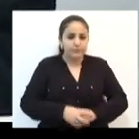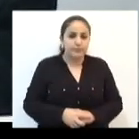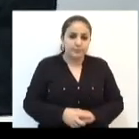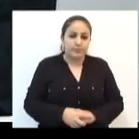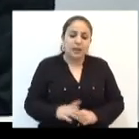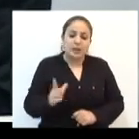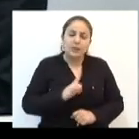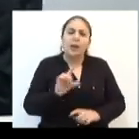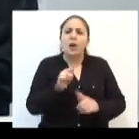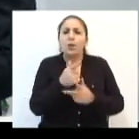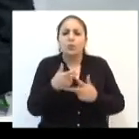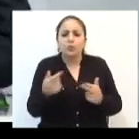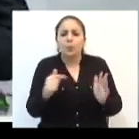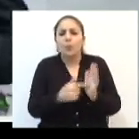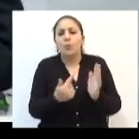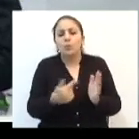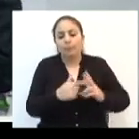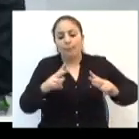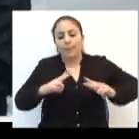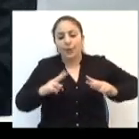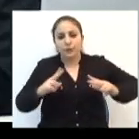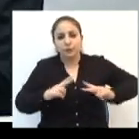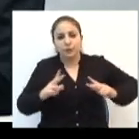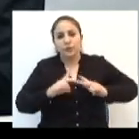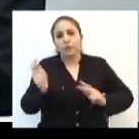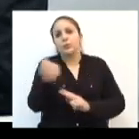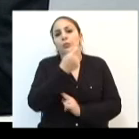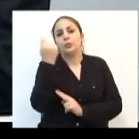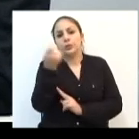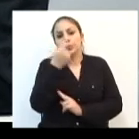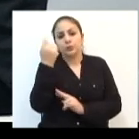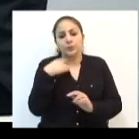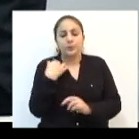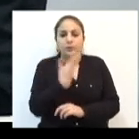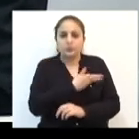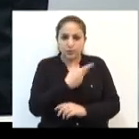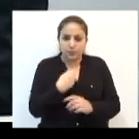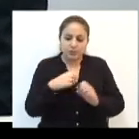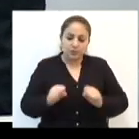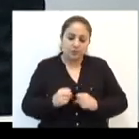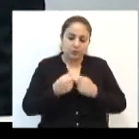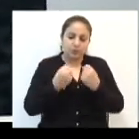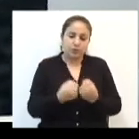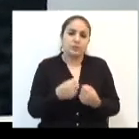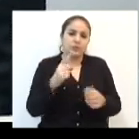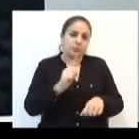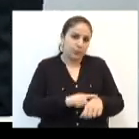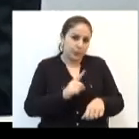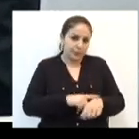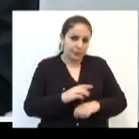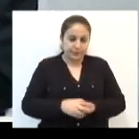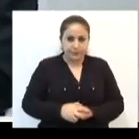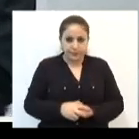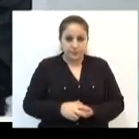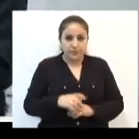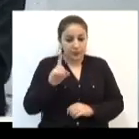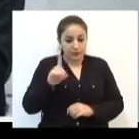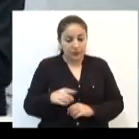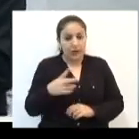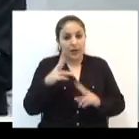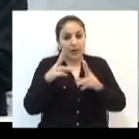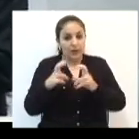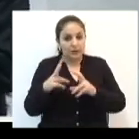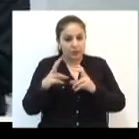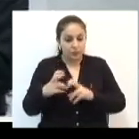Mas tem alguns pontos que são particulares ao Rio Grande do Sul, que a gente tem que reforçar nesse momento. que é a questão